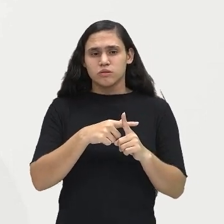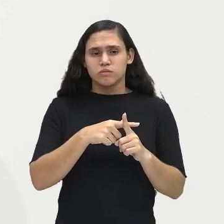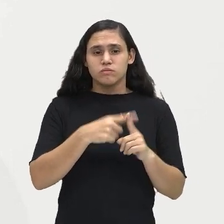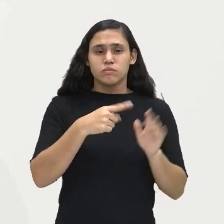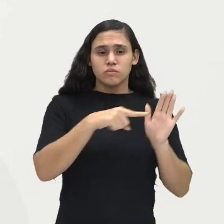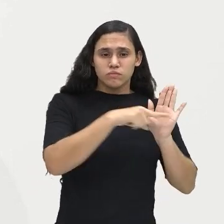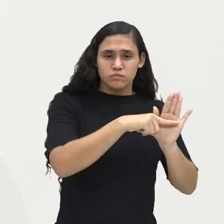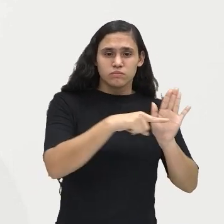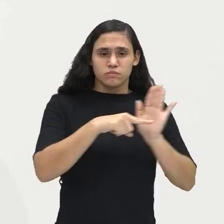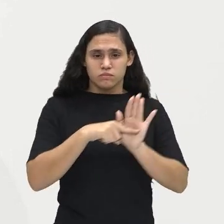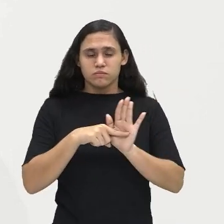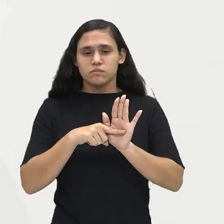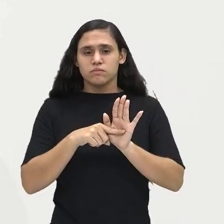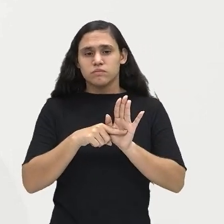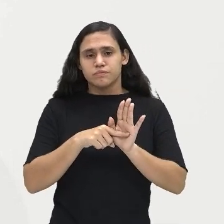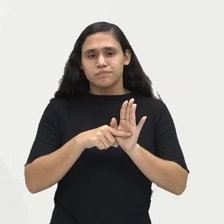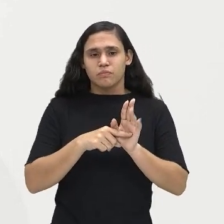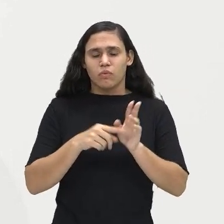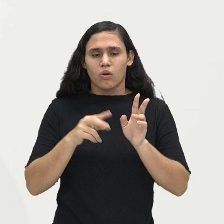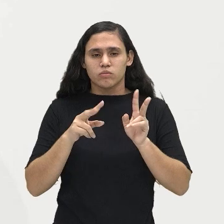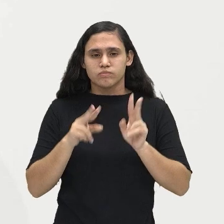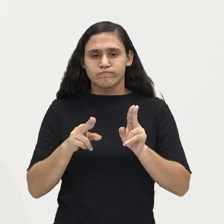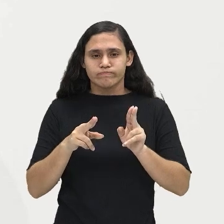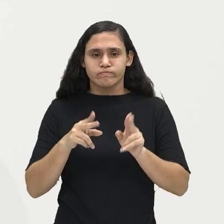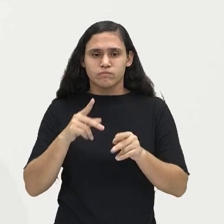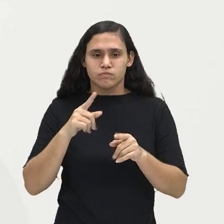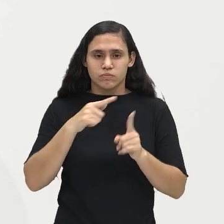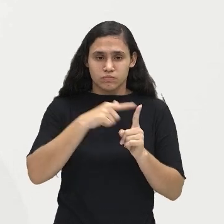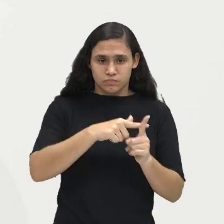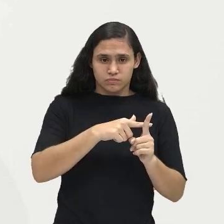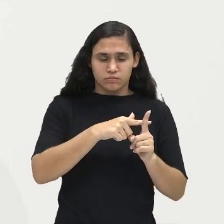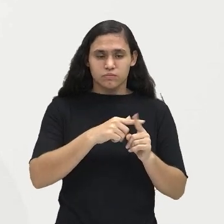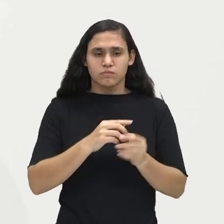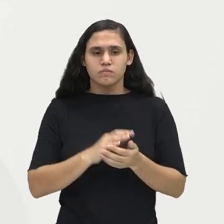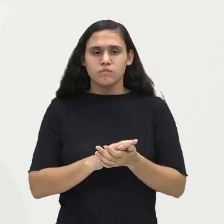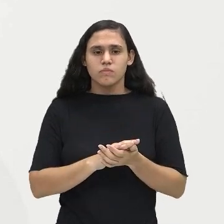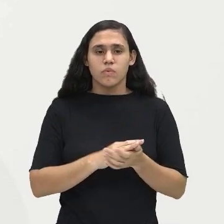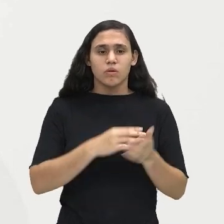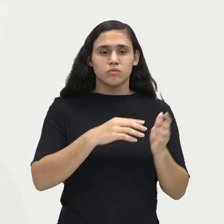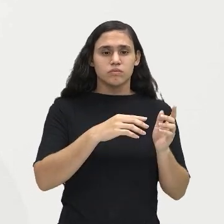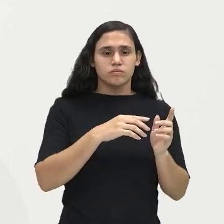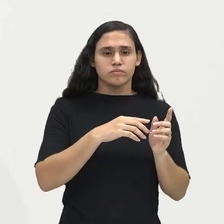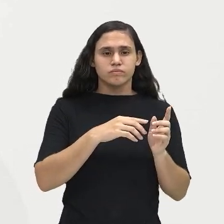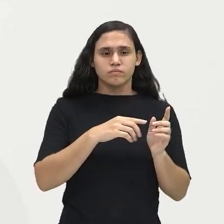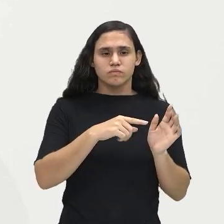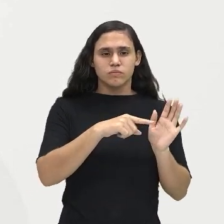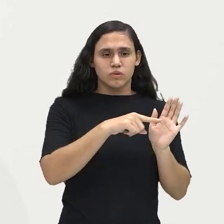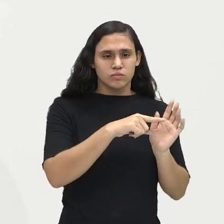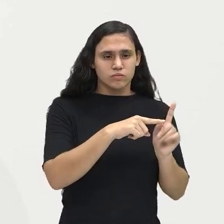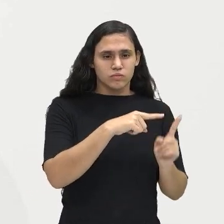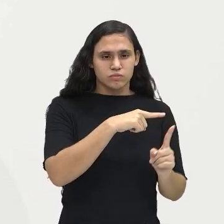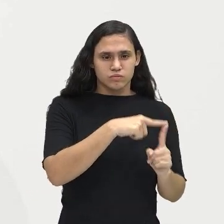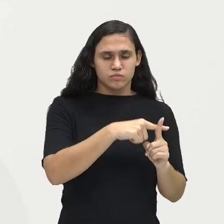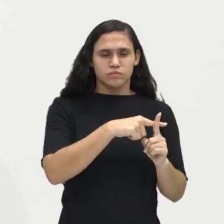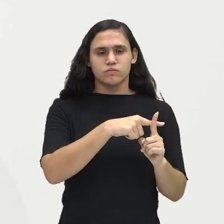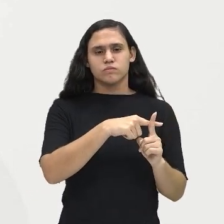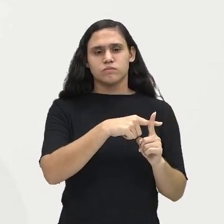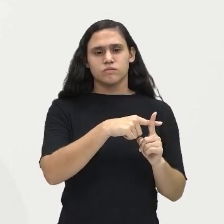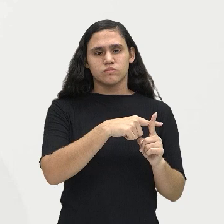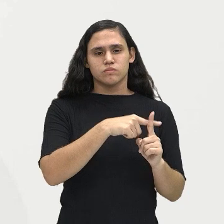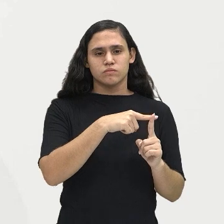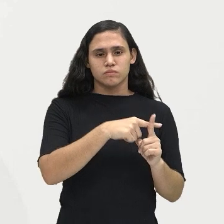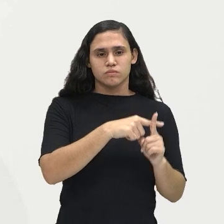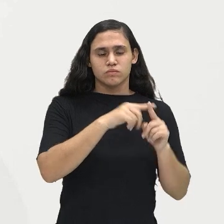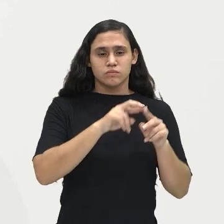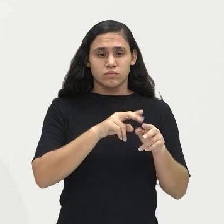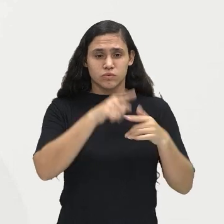de novo, o resultado é positivo. Mais dividido por mais é mais, menos dividido por menos é mais. Aqui, ó, mais dividido